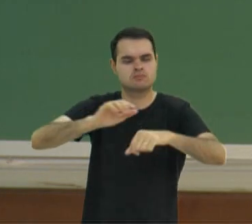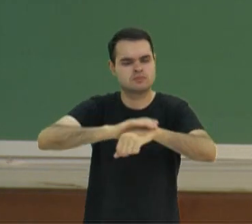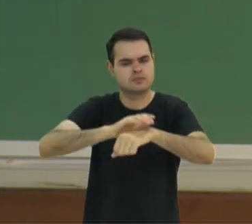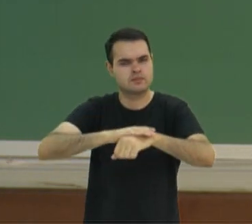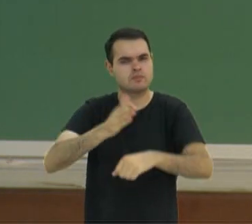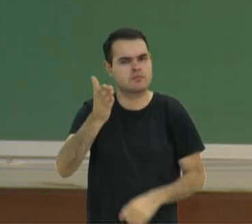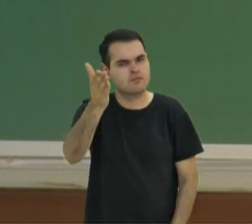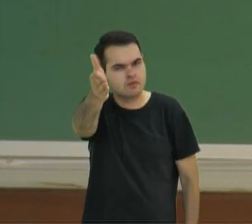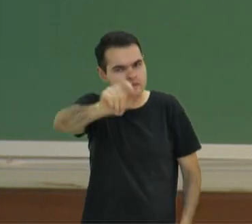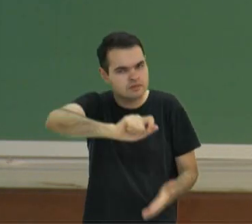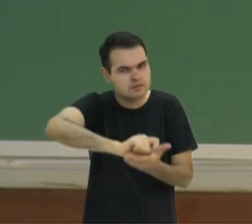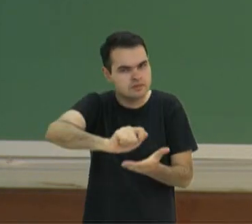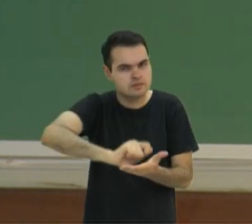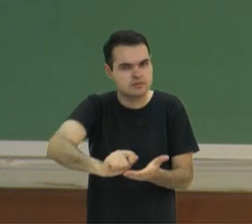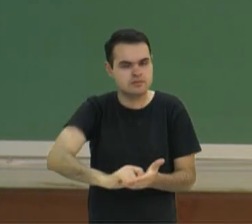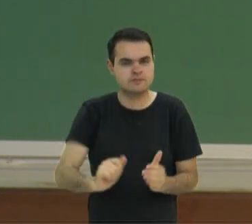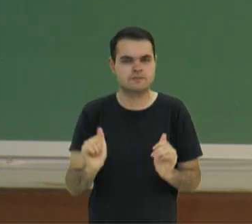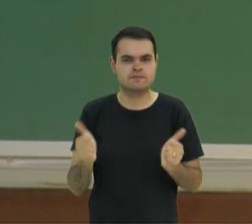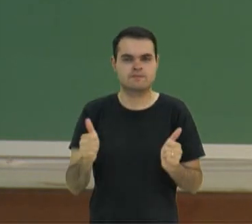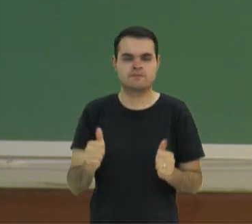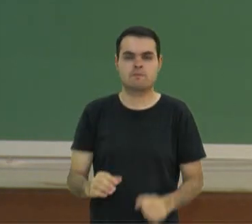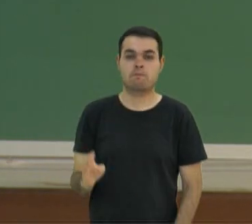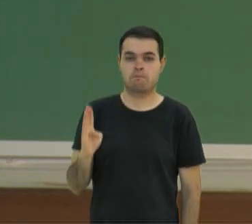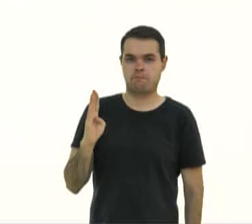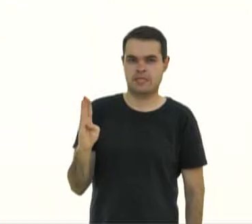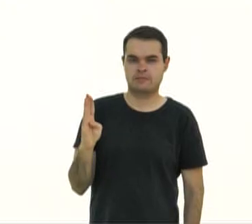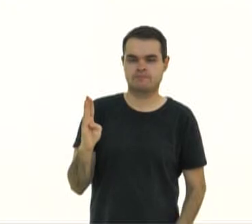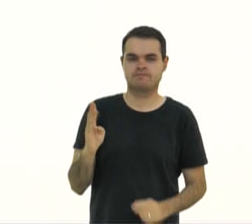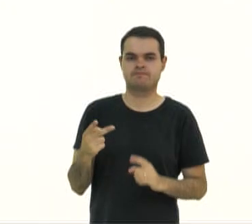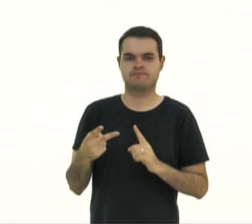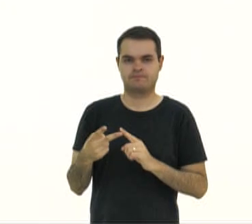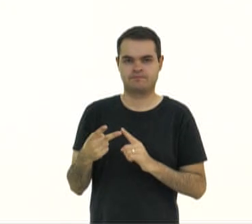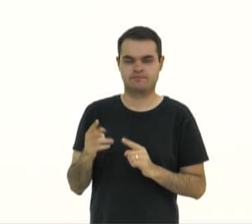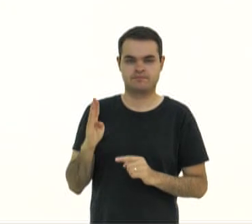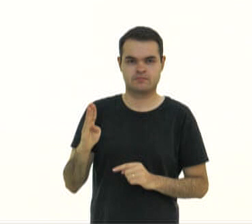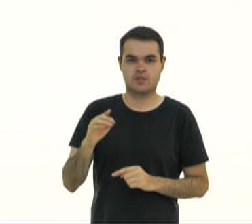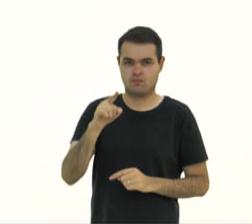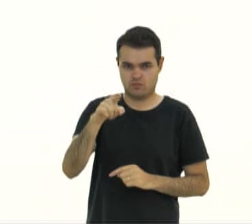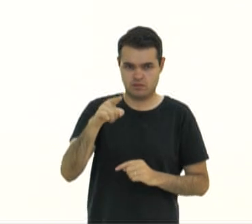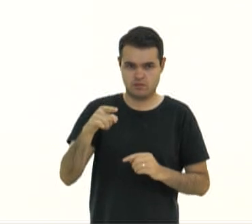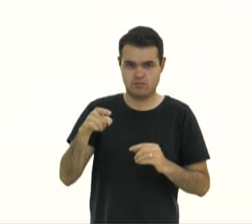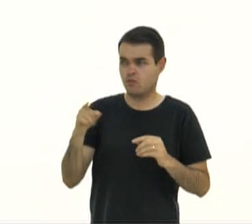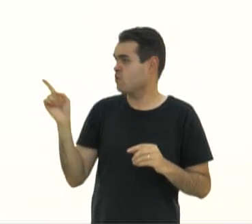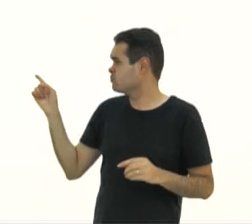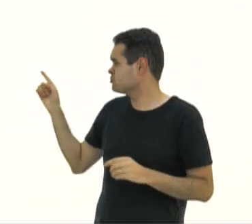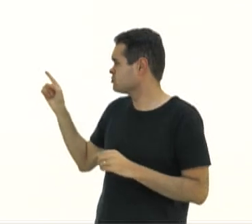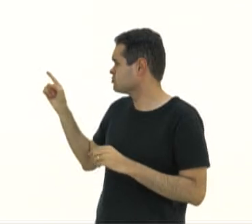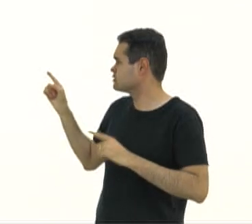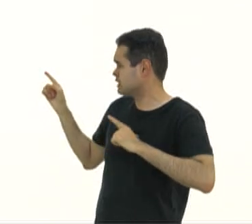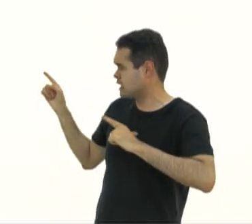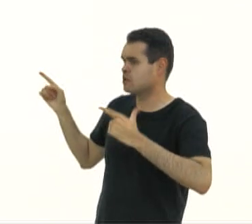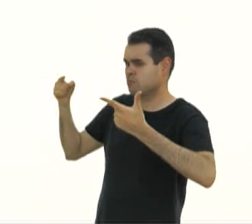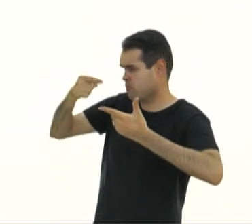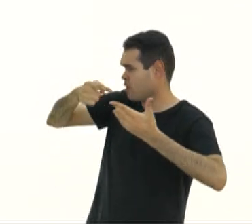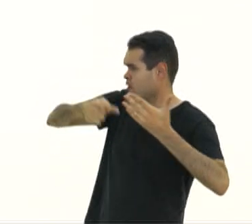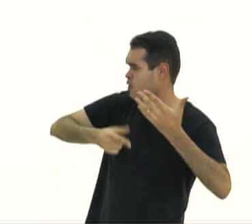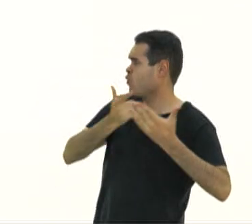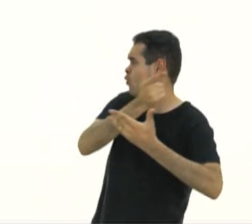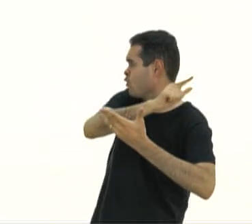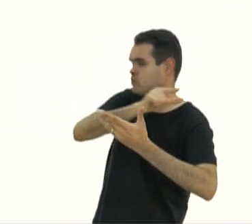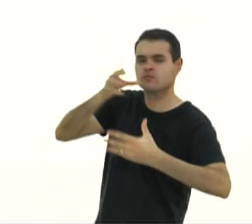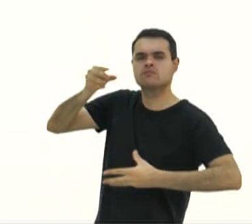poderem escrever aí. Item B. Você acrescentaria outros meios de transporte aos representados na